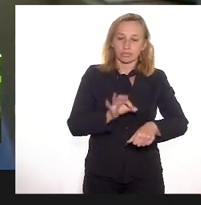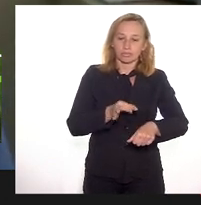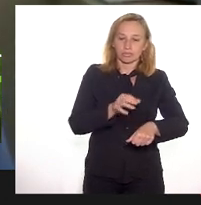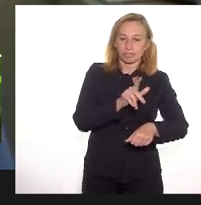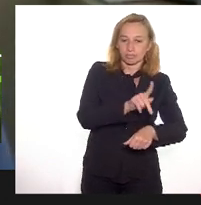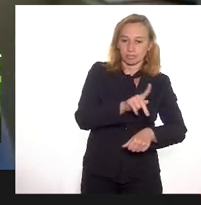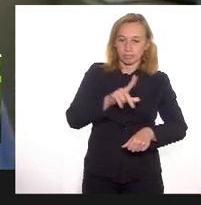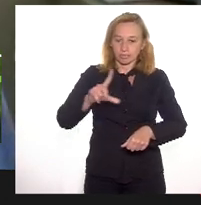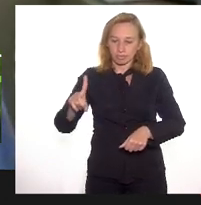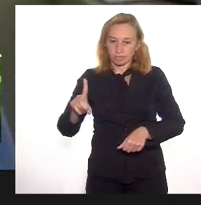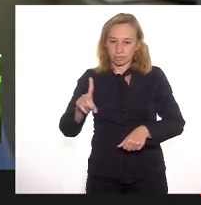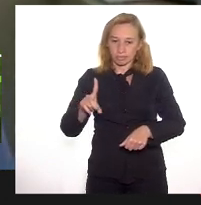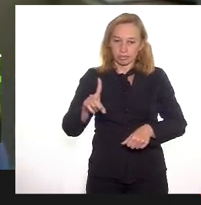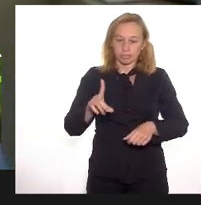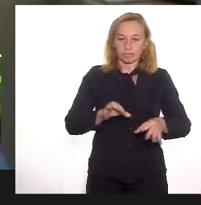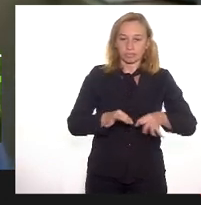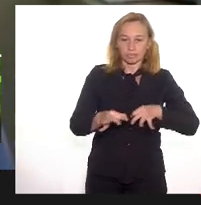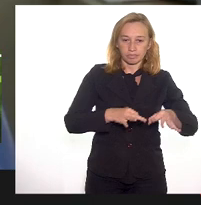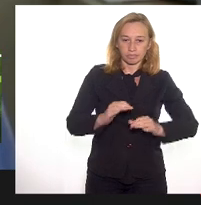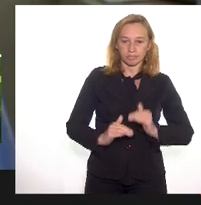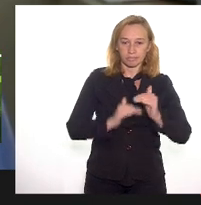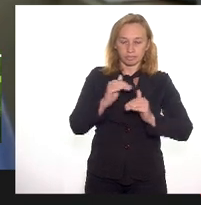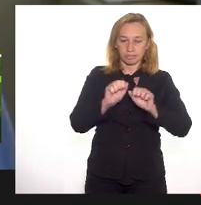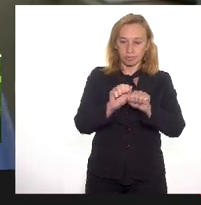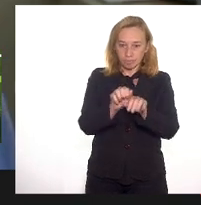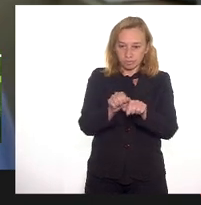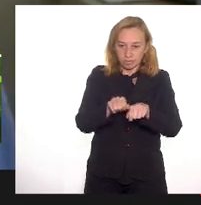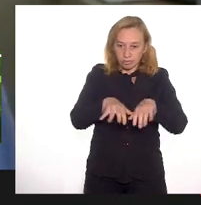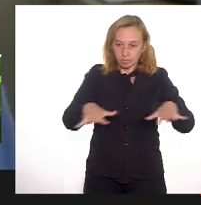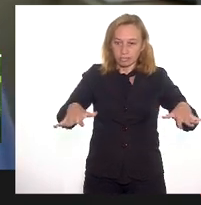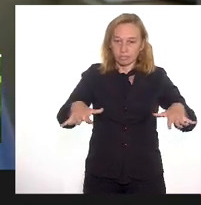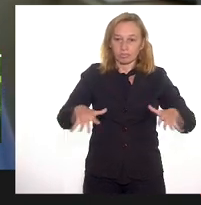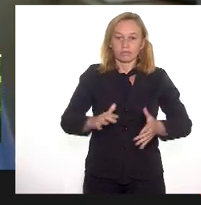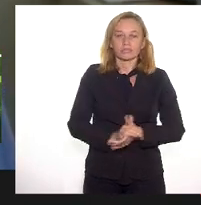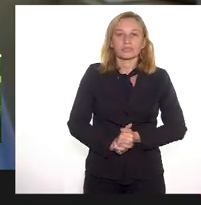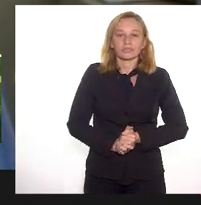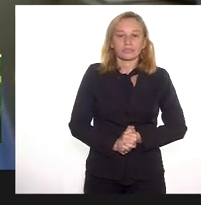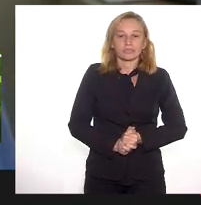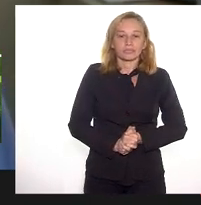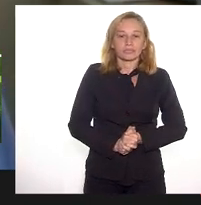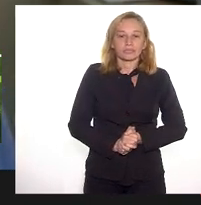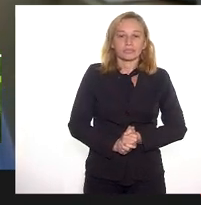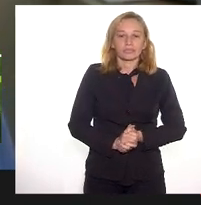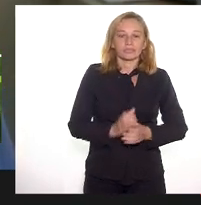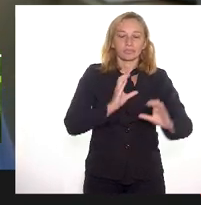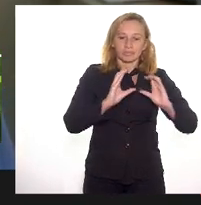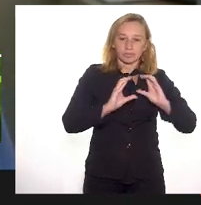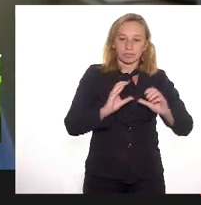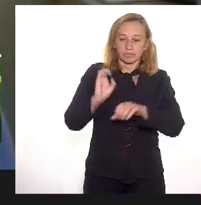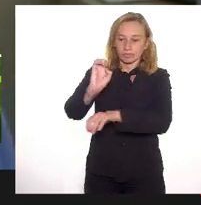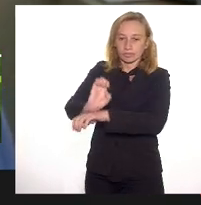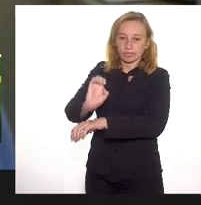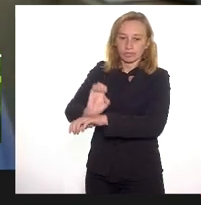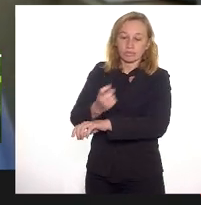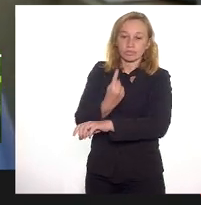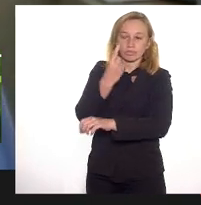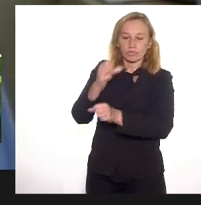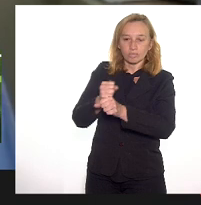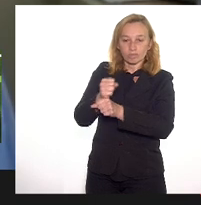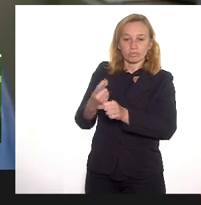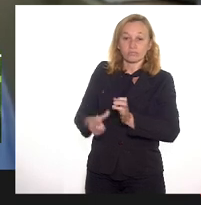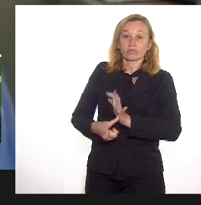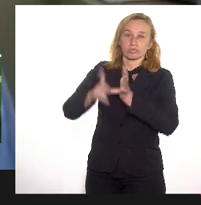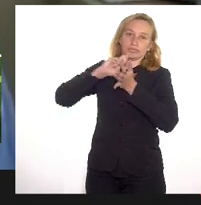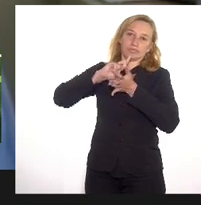no Plano de Desenvolvimento do Campo, né? Para isso ser comunicado ao Estado pelo menos 1 ano